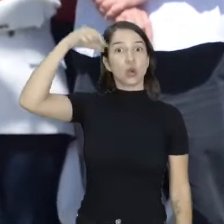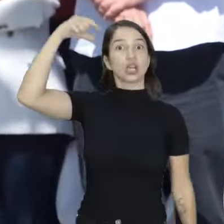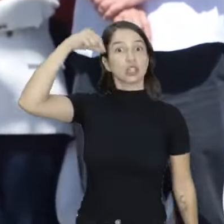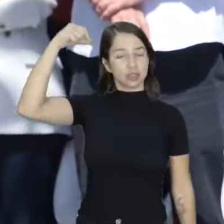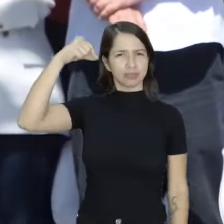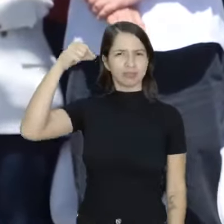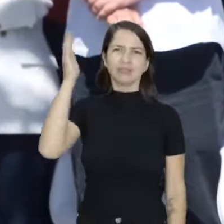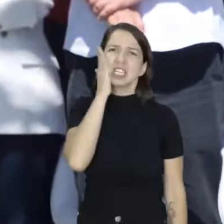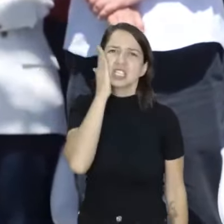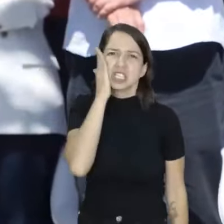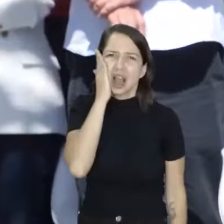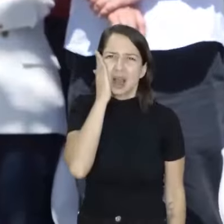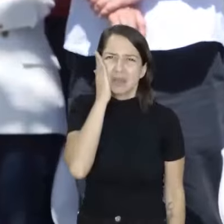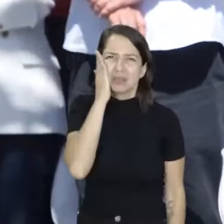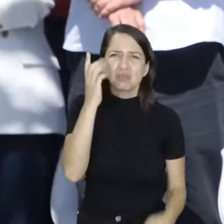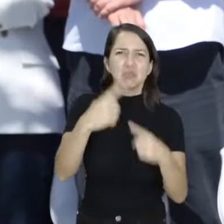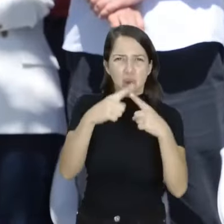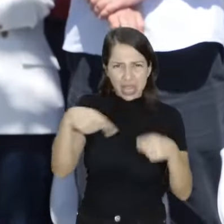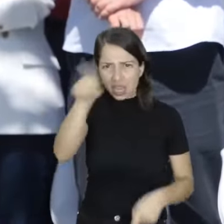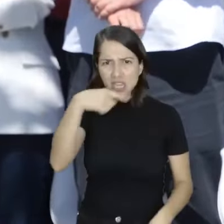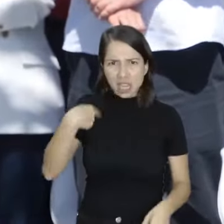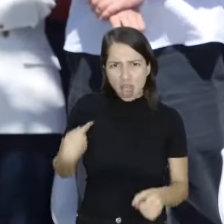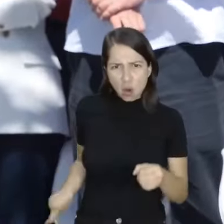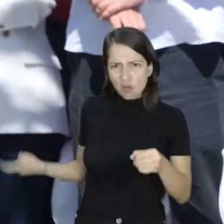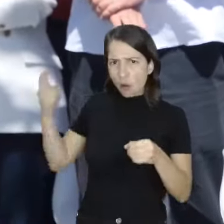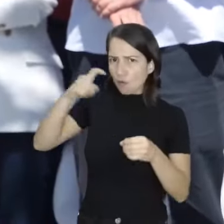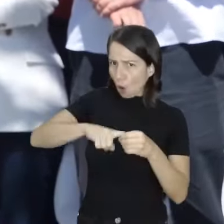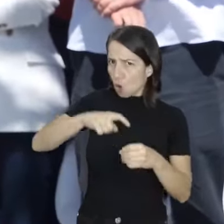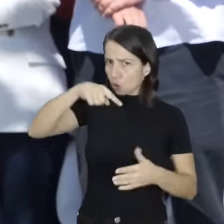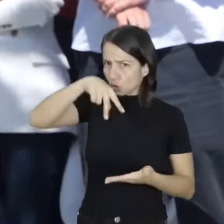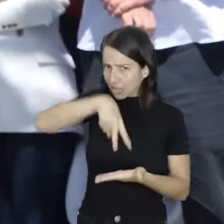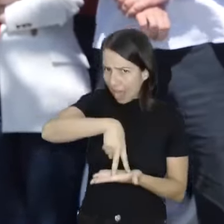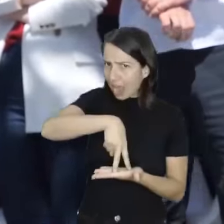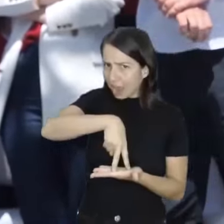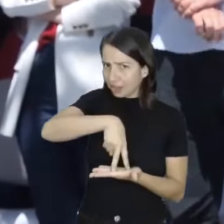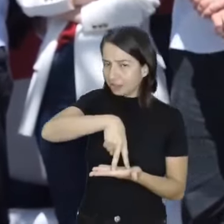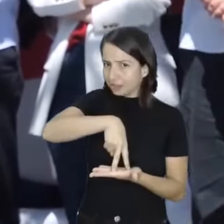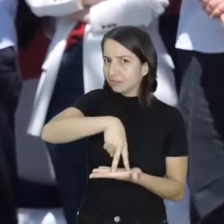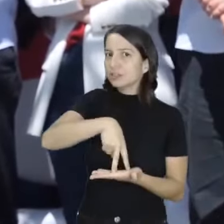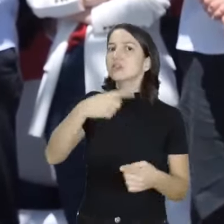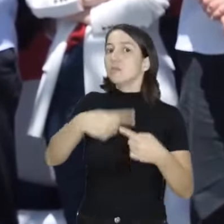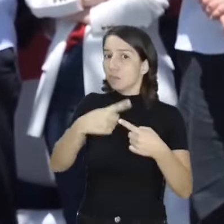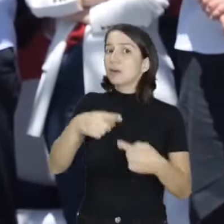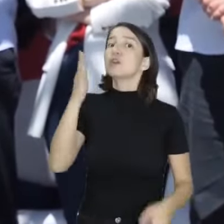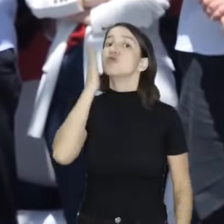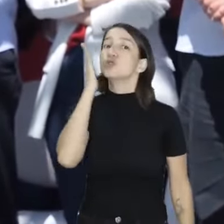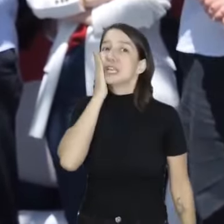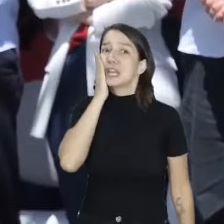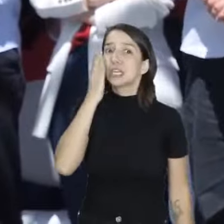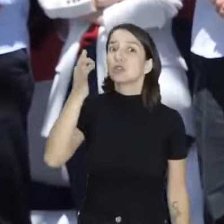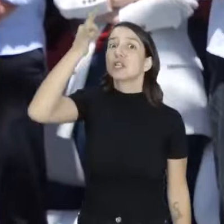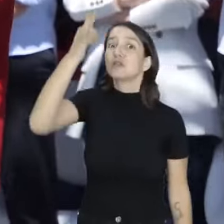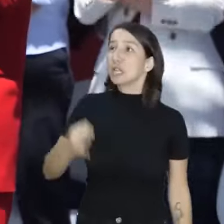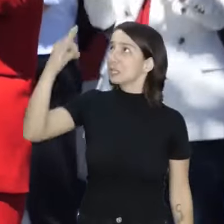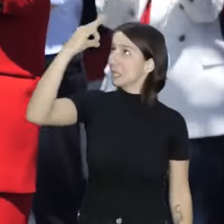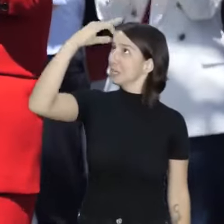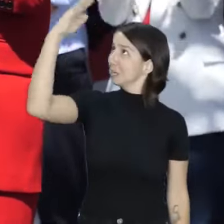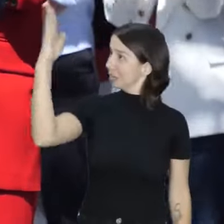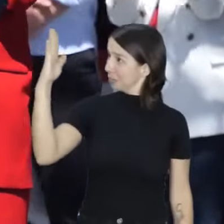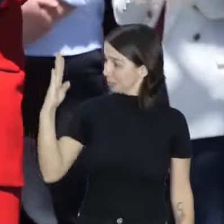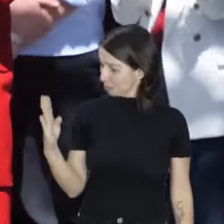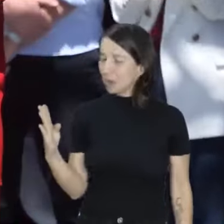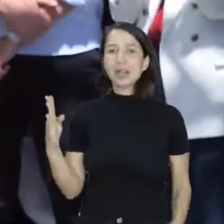nunca o Brasil precisou tanto do seu povo como ele está precisando agora. E eu tenho certeza